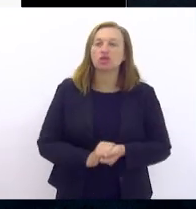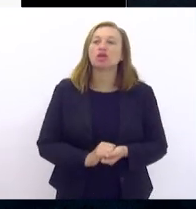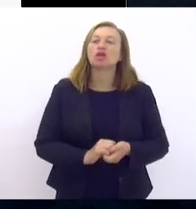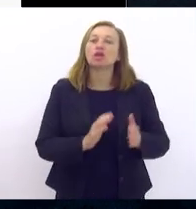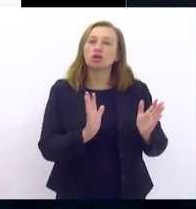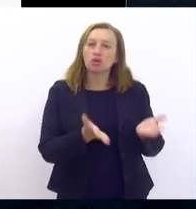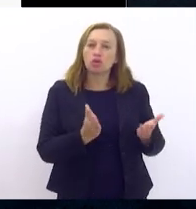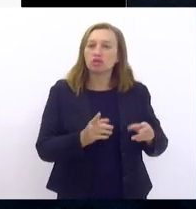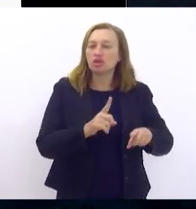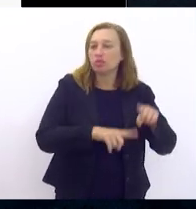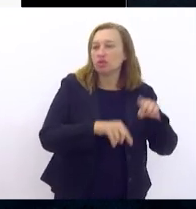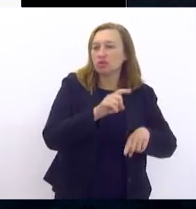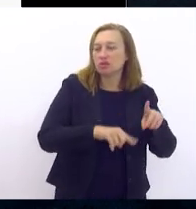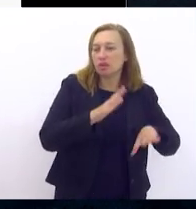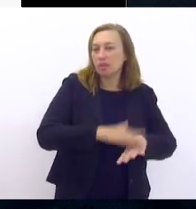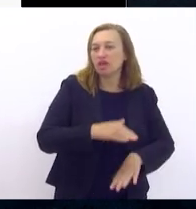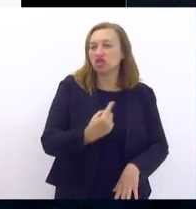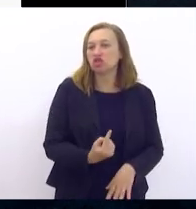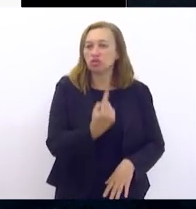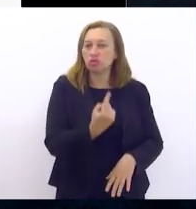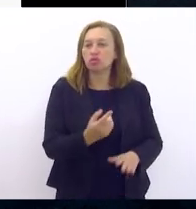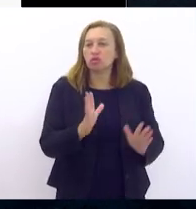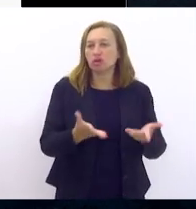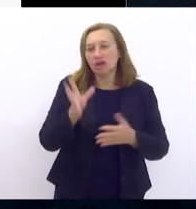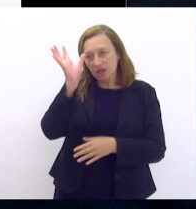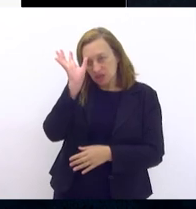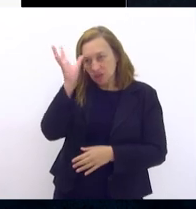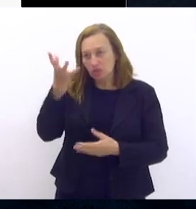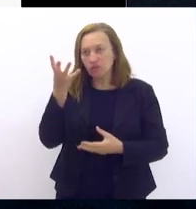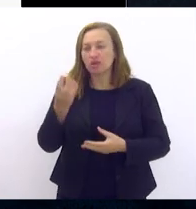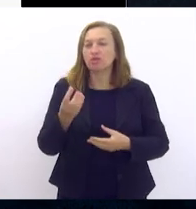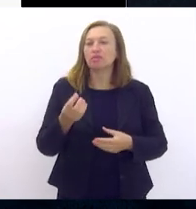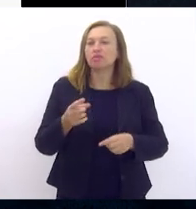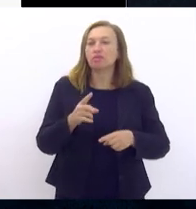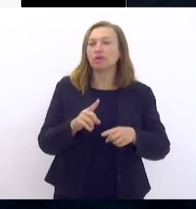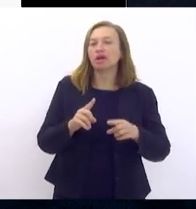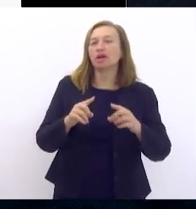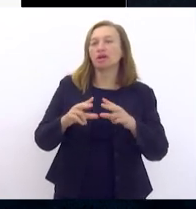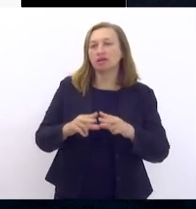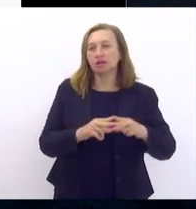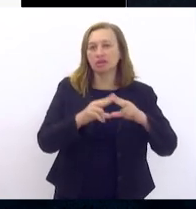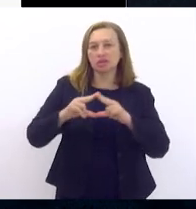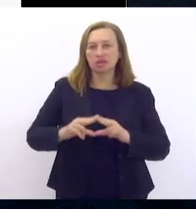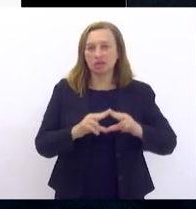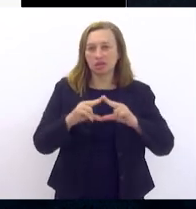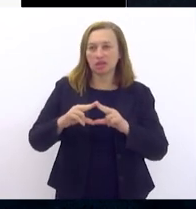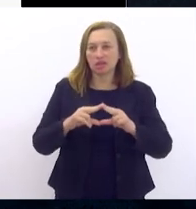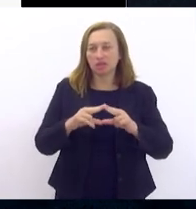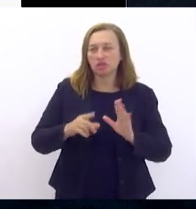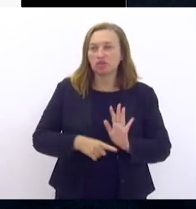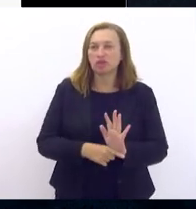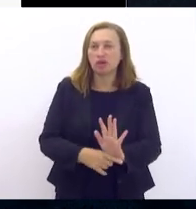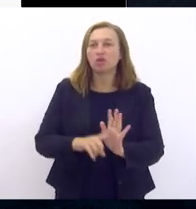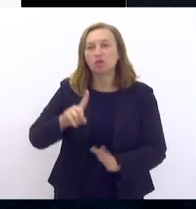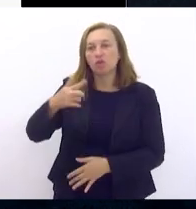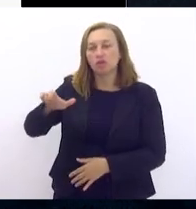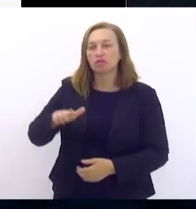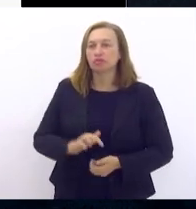produzidos com mais de um material a gente vem desenvolvendo soluções para facilitar a reciclagem o próximo